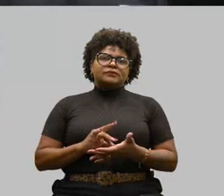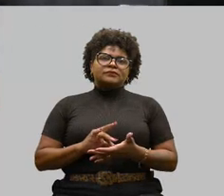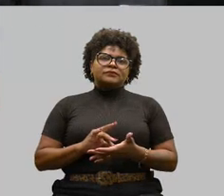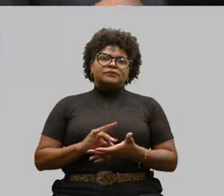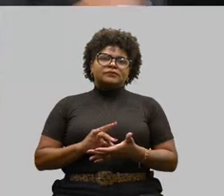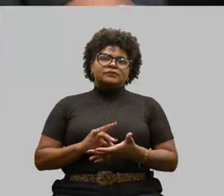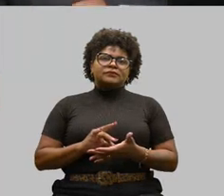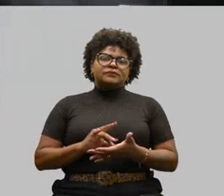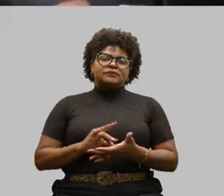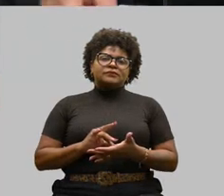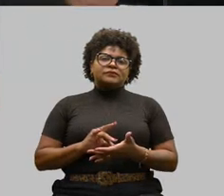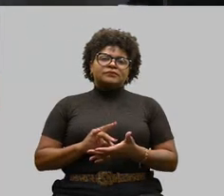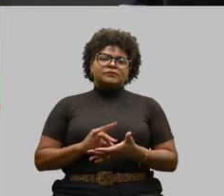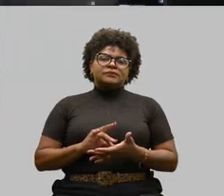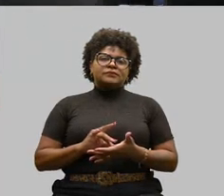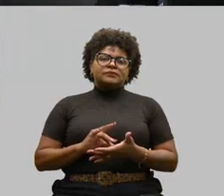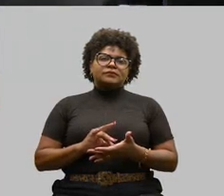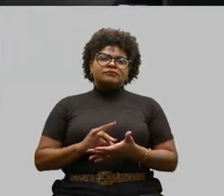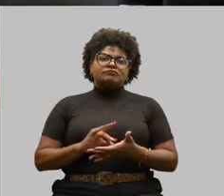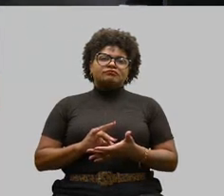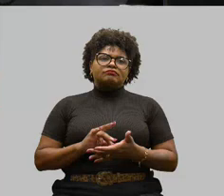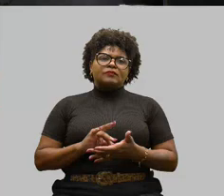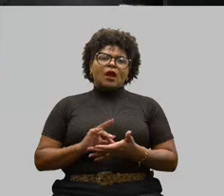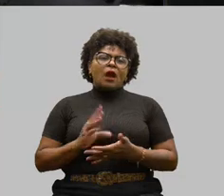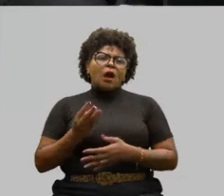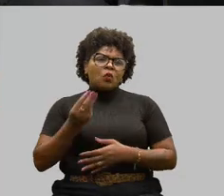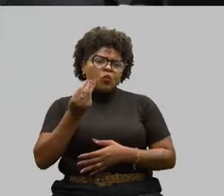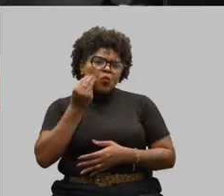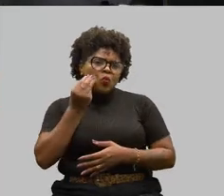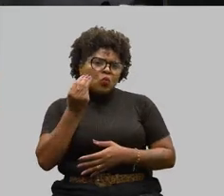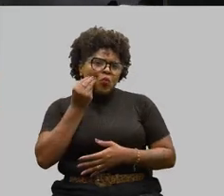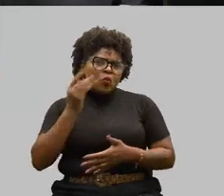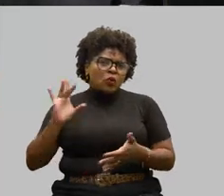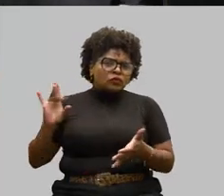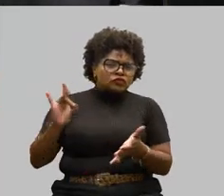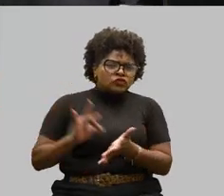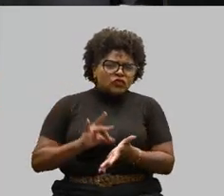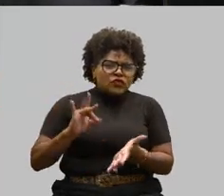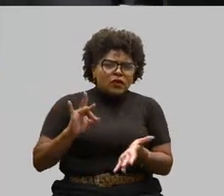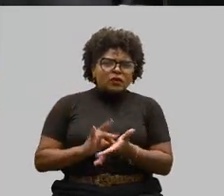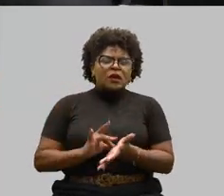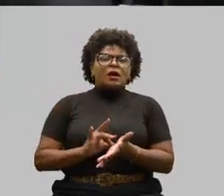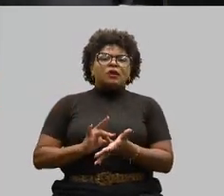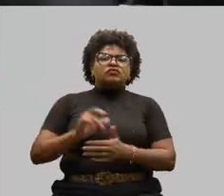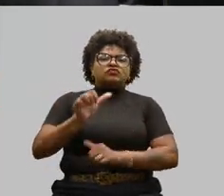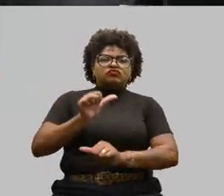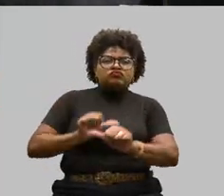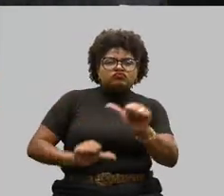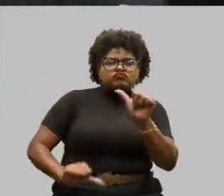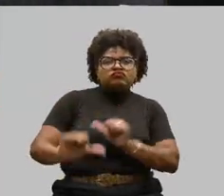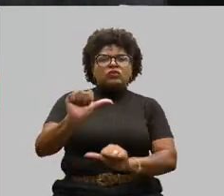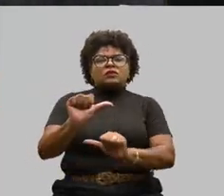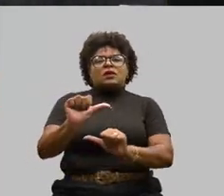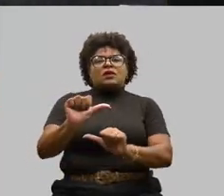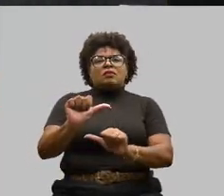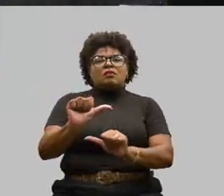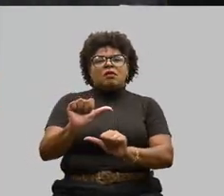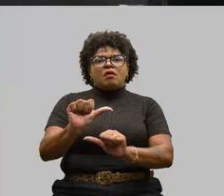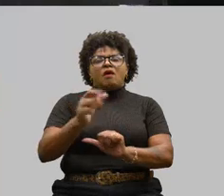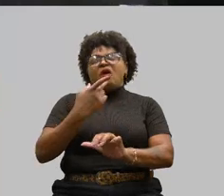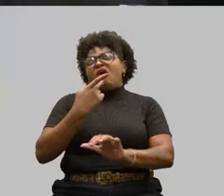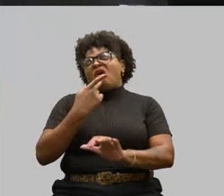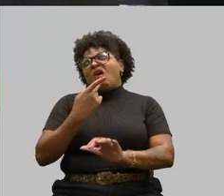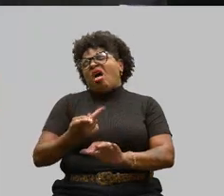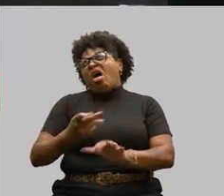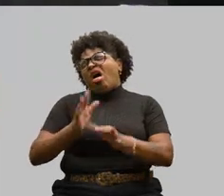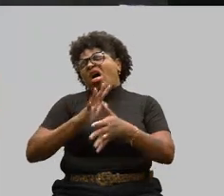na busca efetiva de um passo concreto para sairmos da teoria da